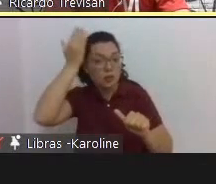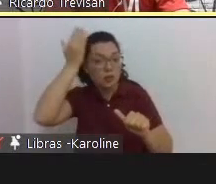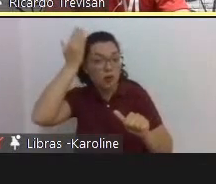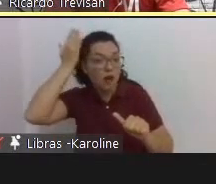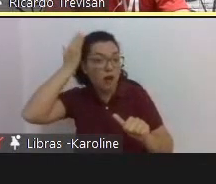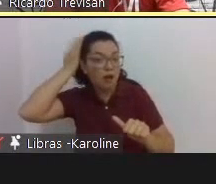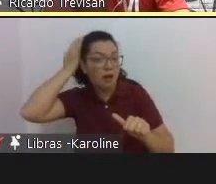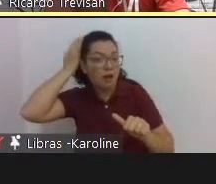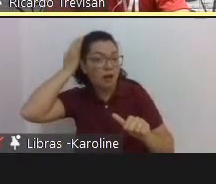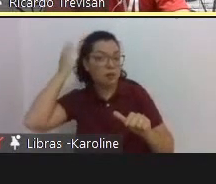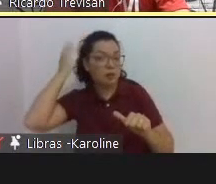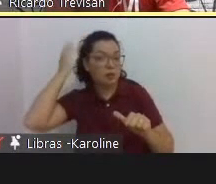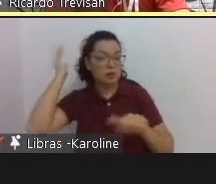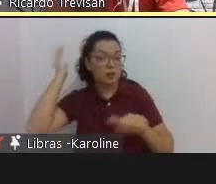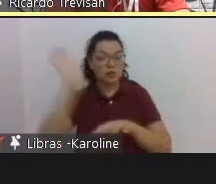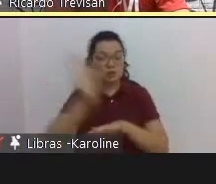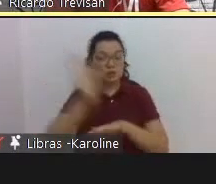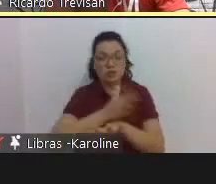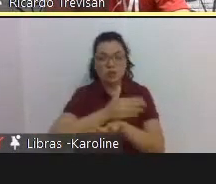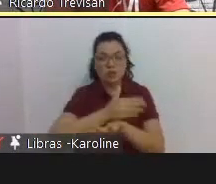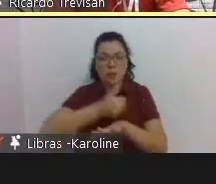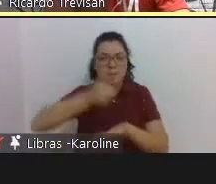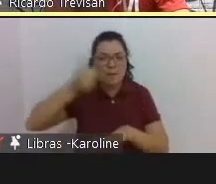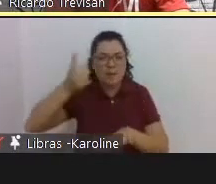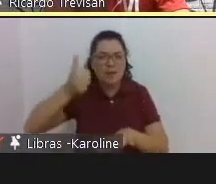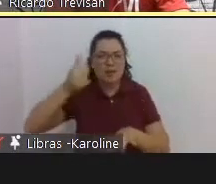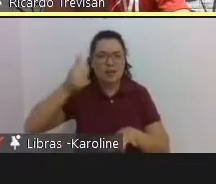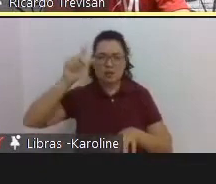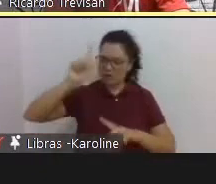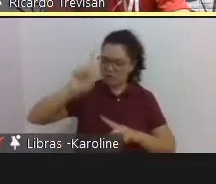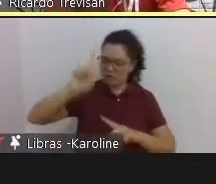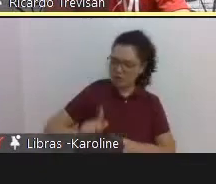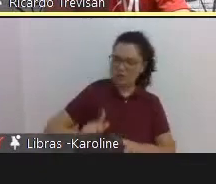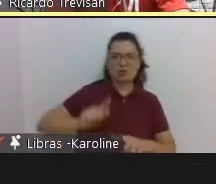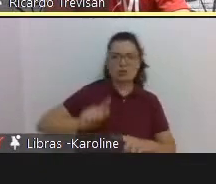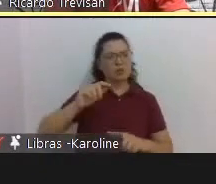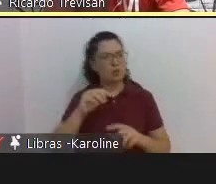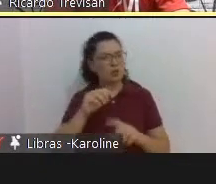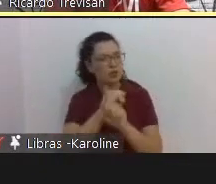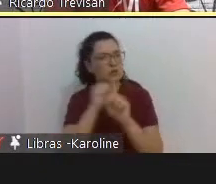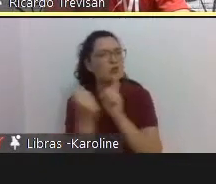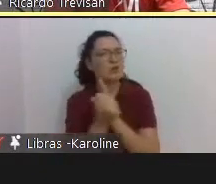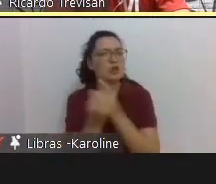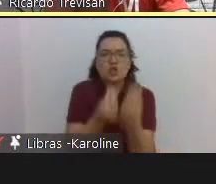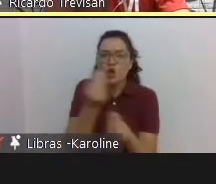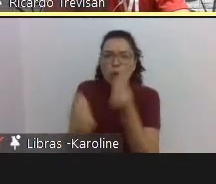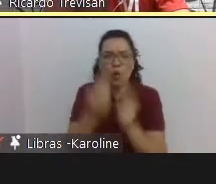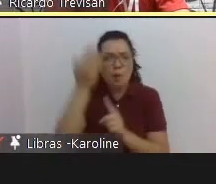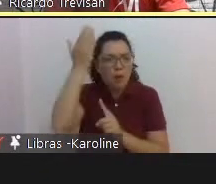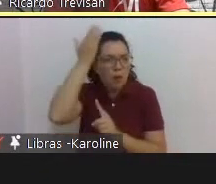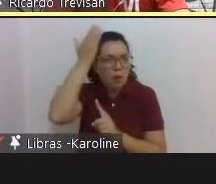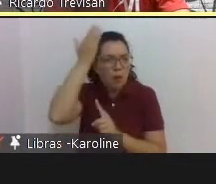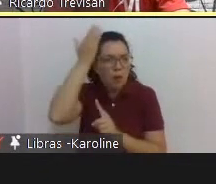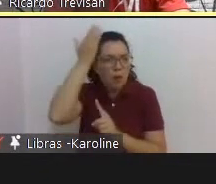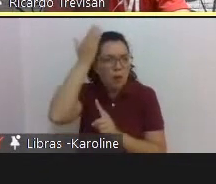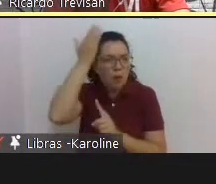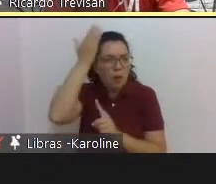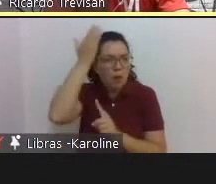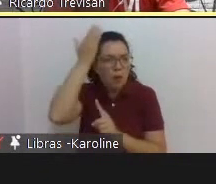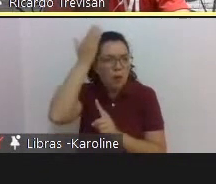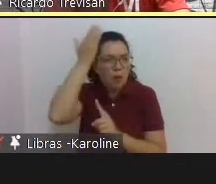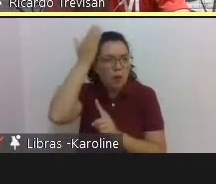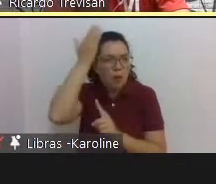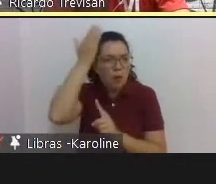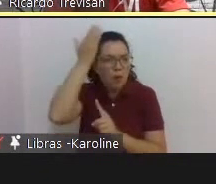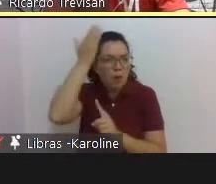como a academia pode efetivamente contribuir em tempos de obscurantismo e negacionismo. Nesse